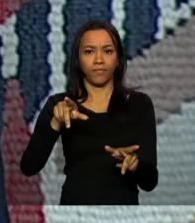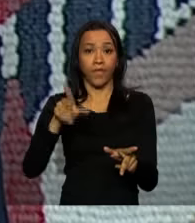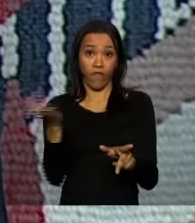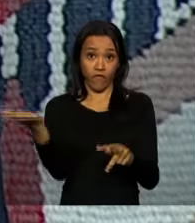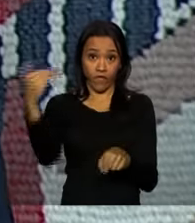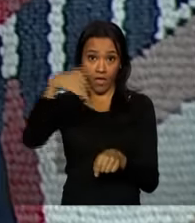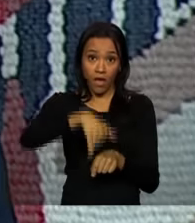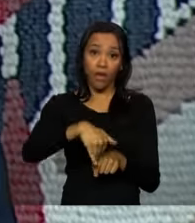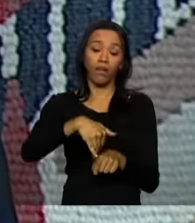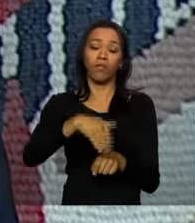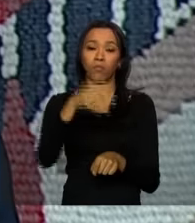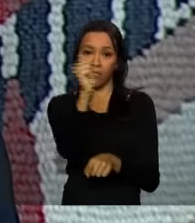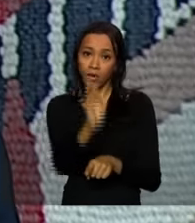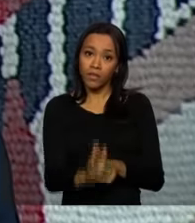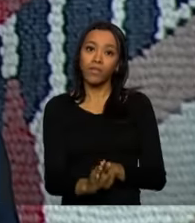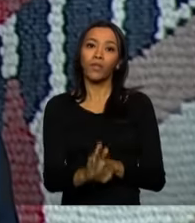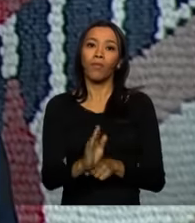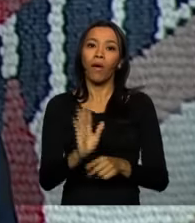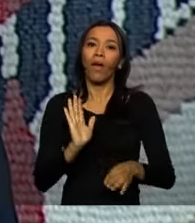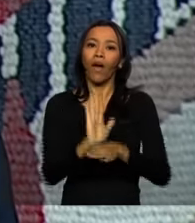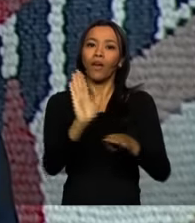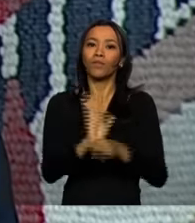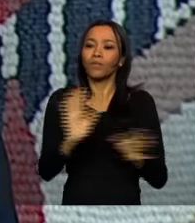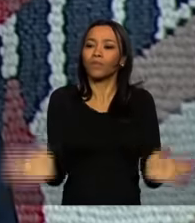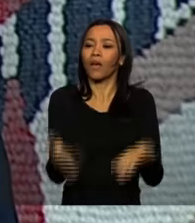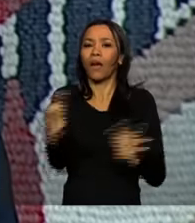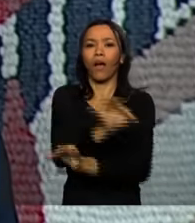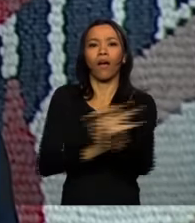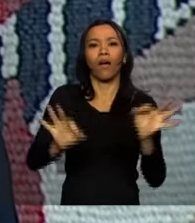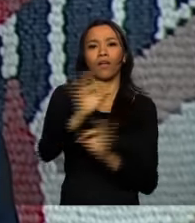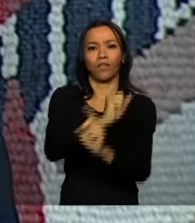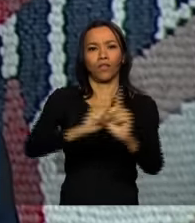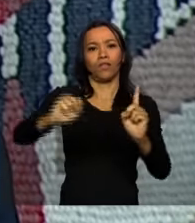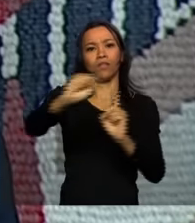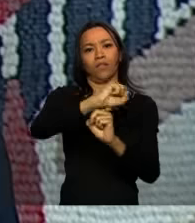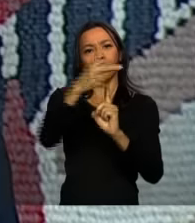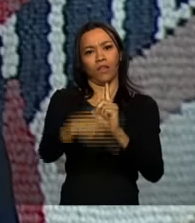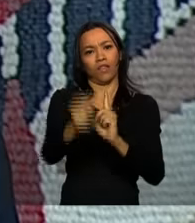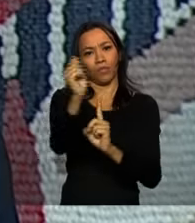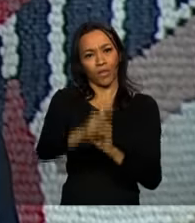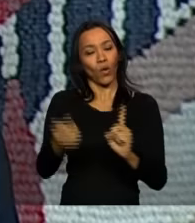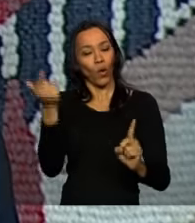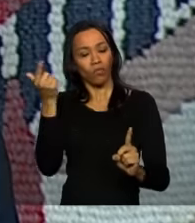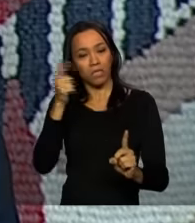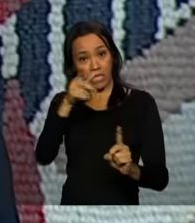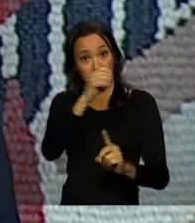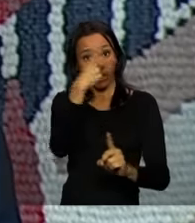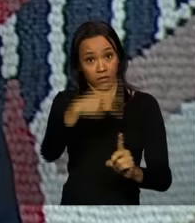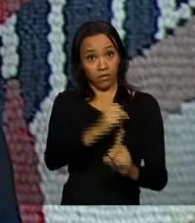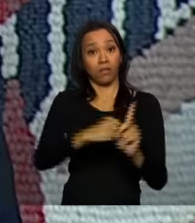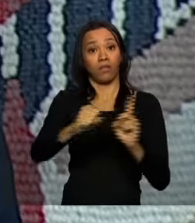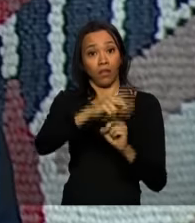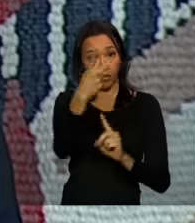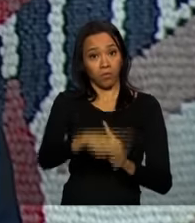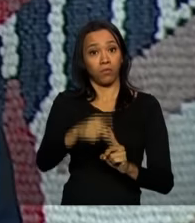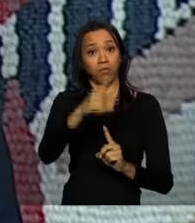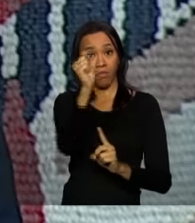vieram contribuindo para o desenvolvimento da sociedade brasileira, conquistando sua confiança.